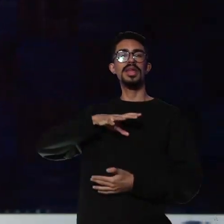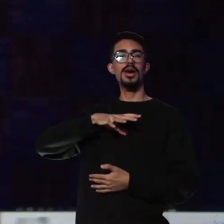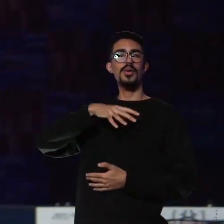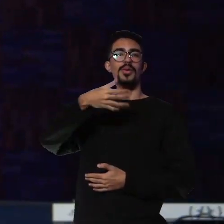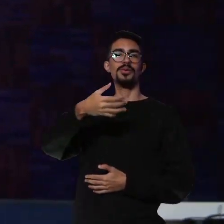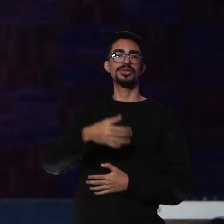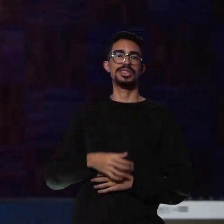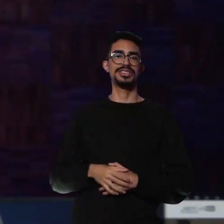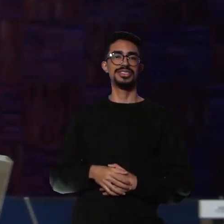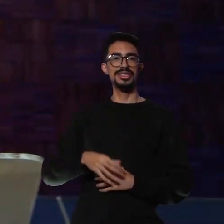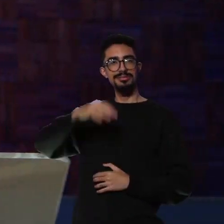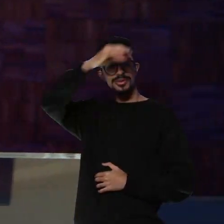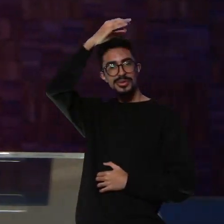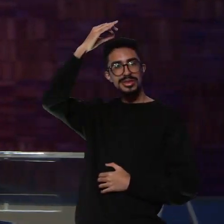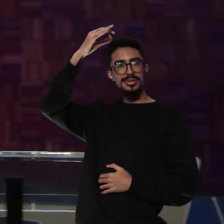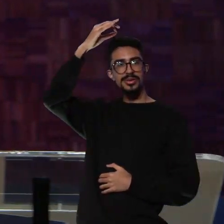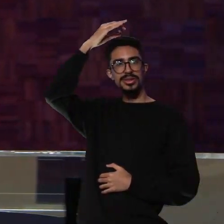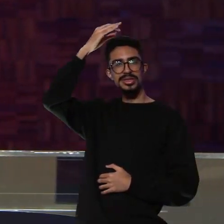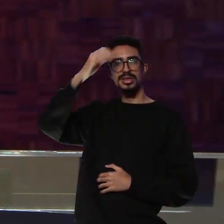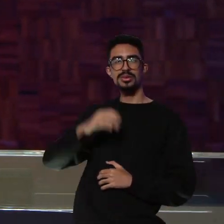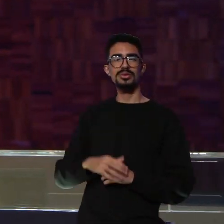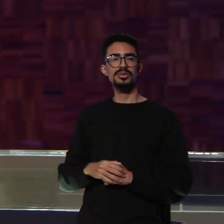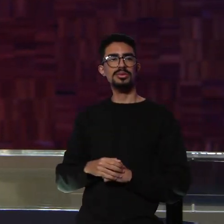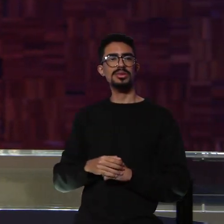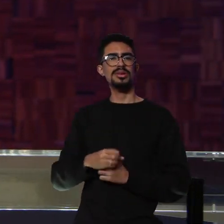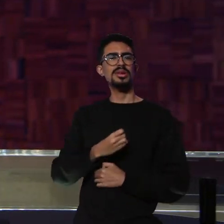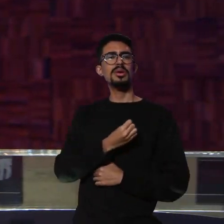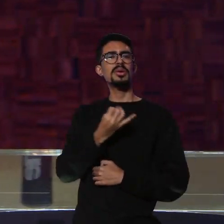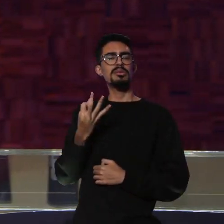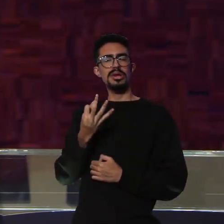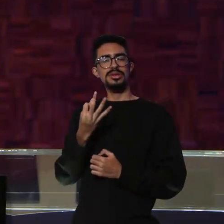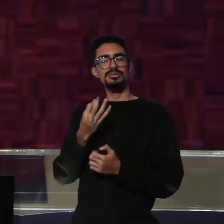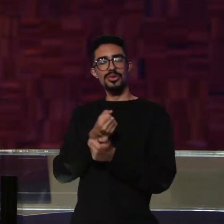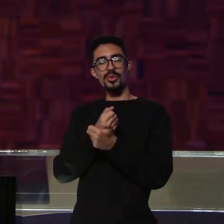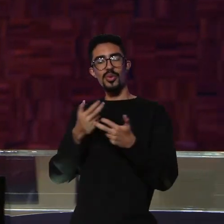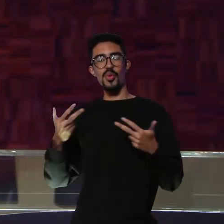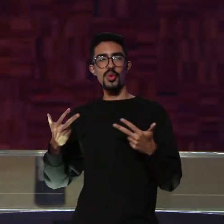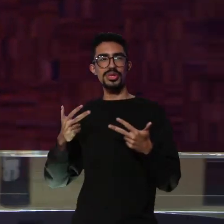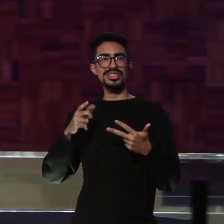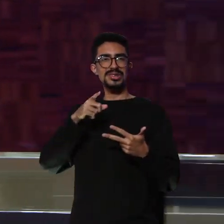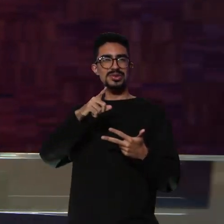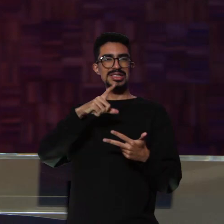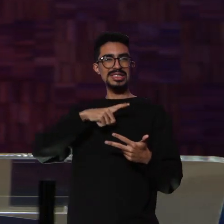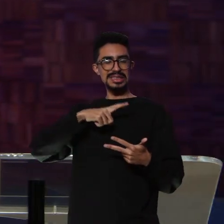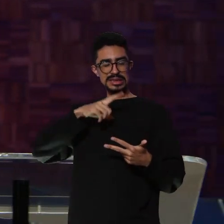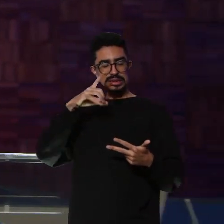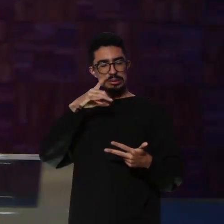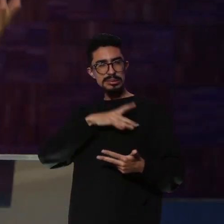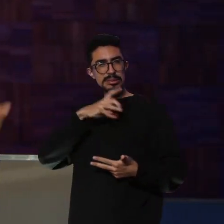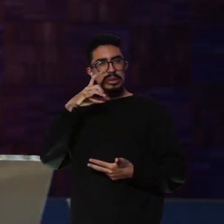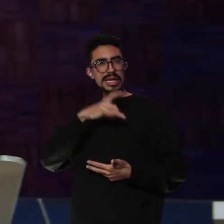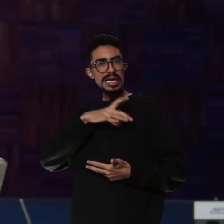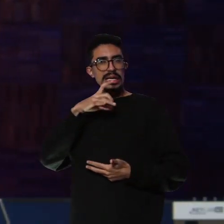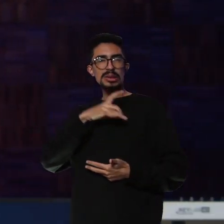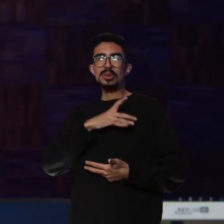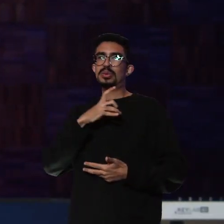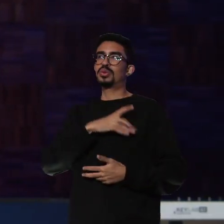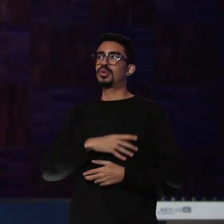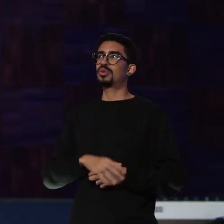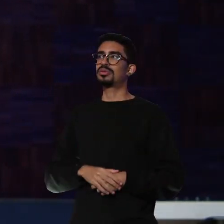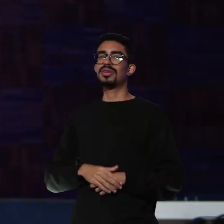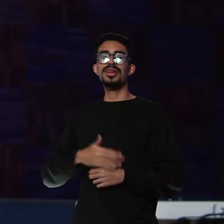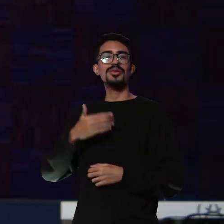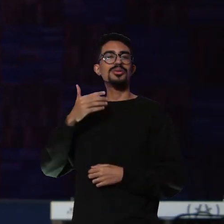que Deus está te direcionando para fazer? Para que o medo pare de aprisionar e o medo de sofrer, de passar maus bocados ou